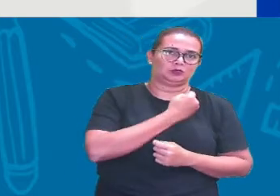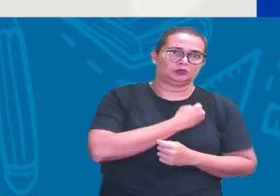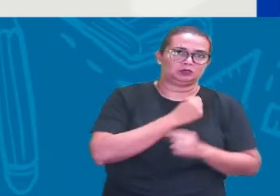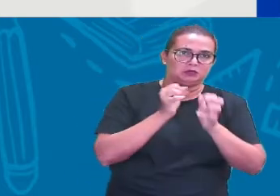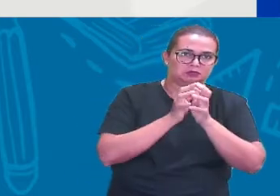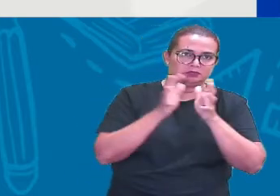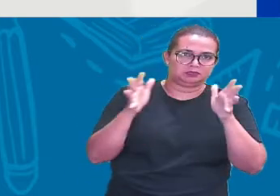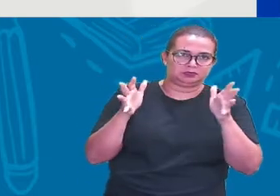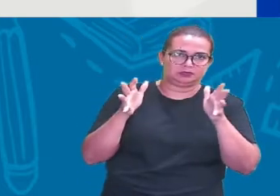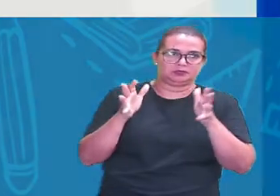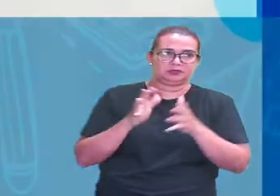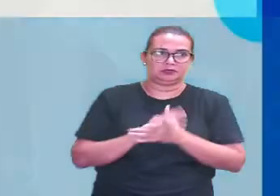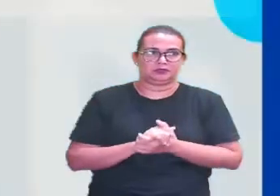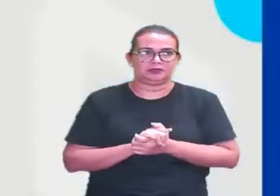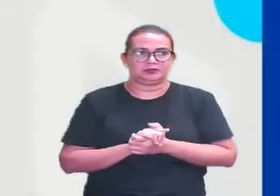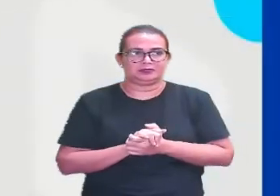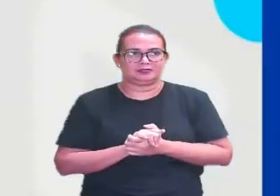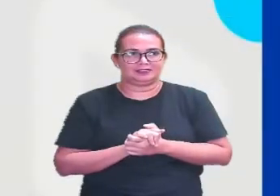tá?